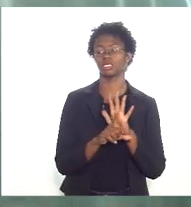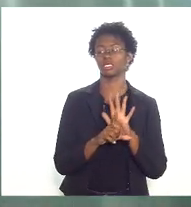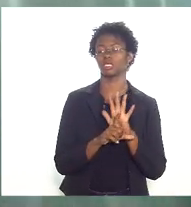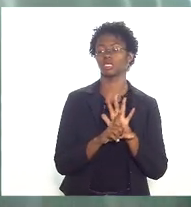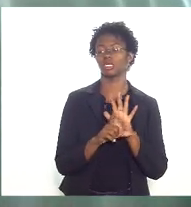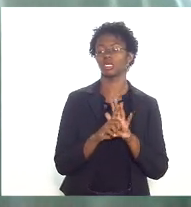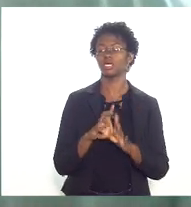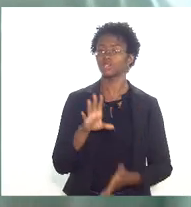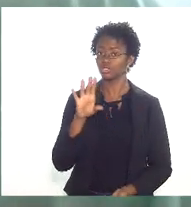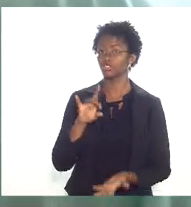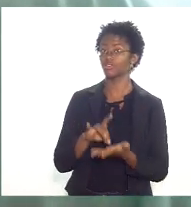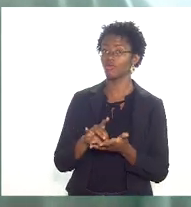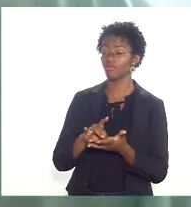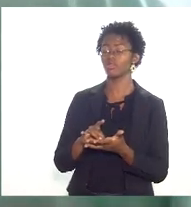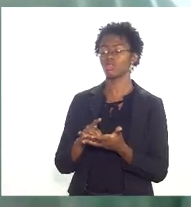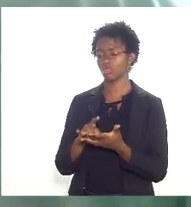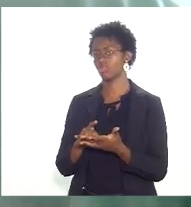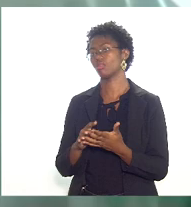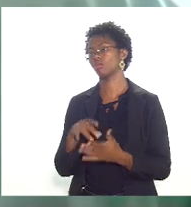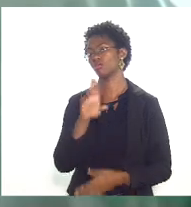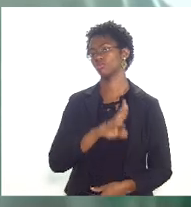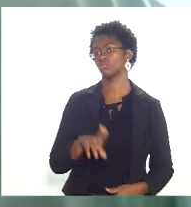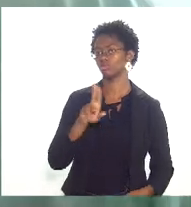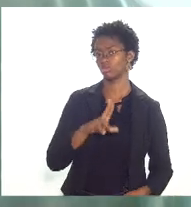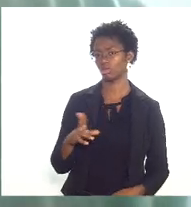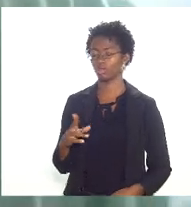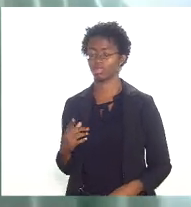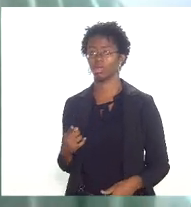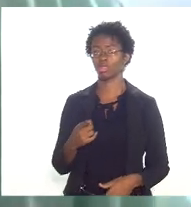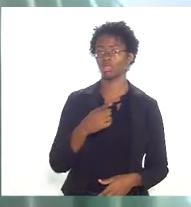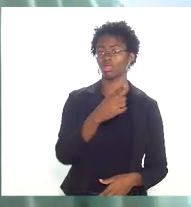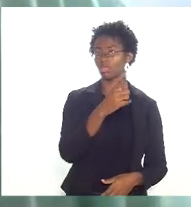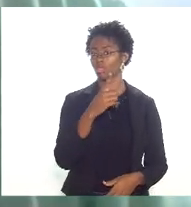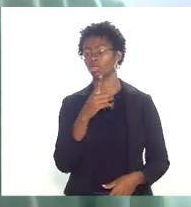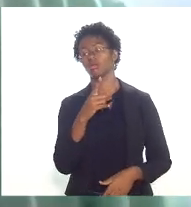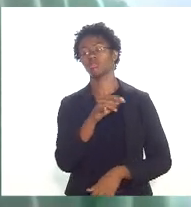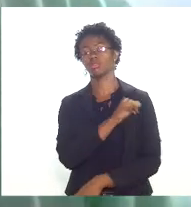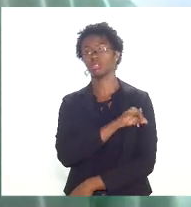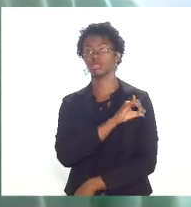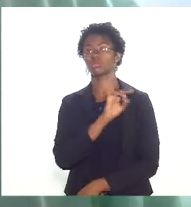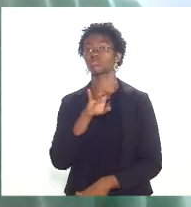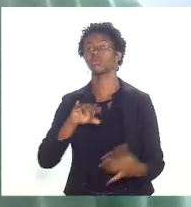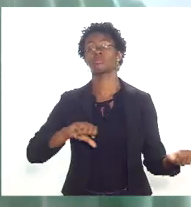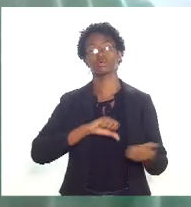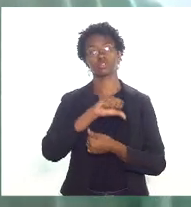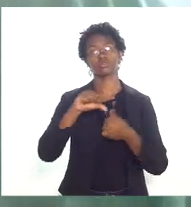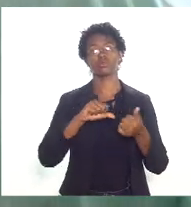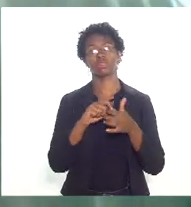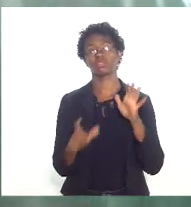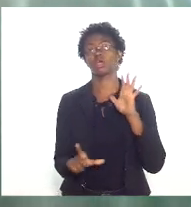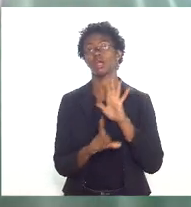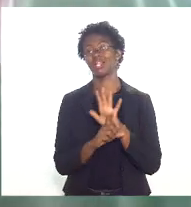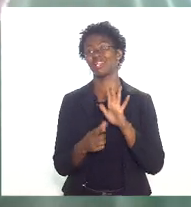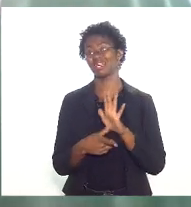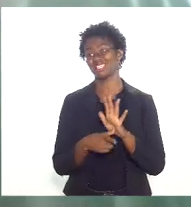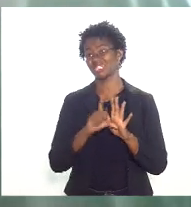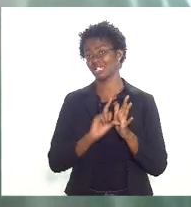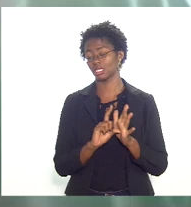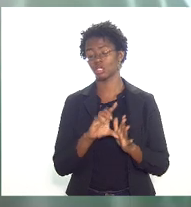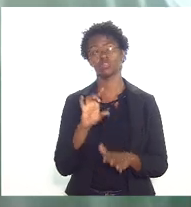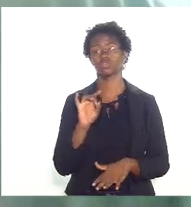é interiorizado então nós estamos modificando a lei anterior o sentido dia